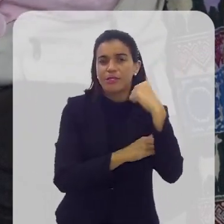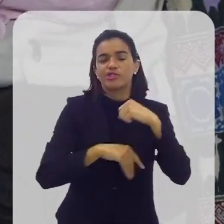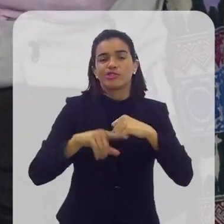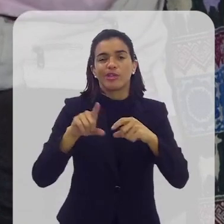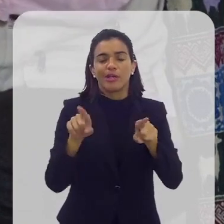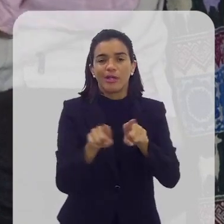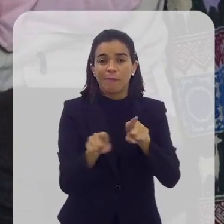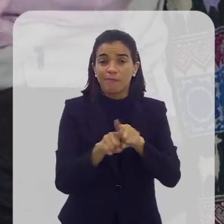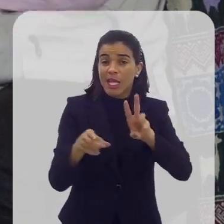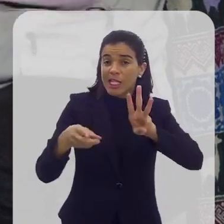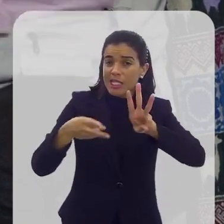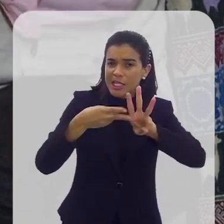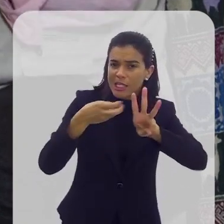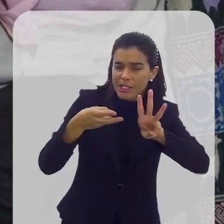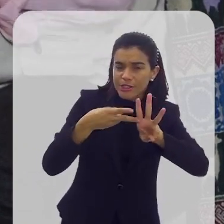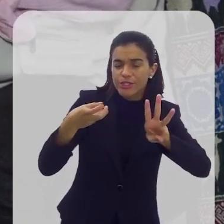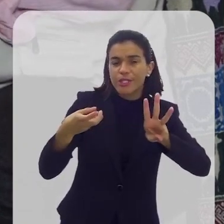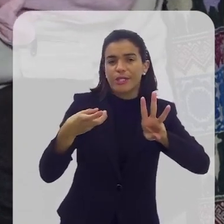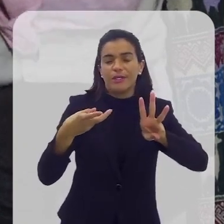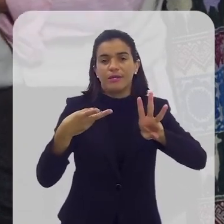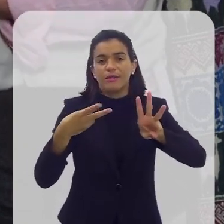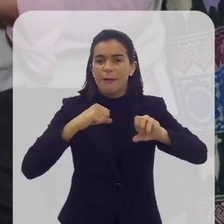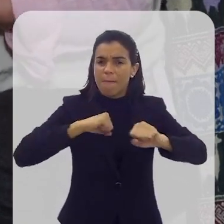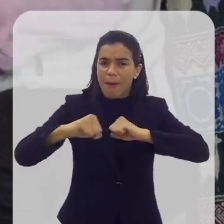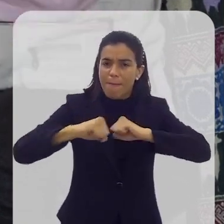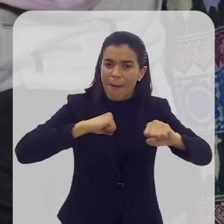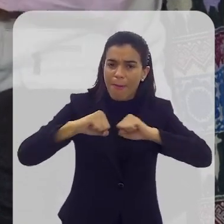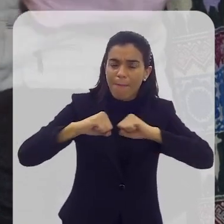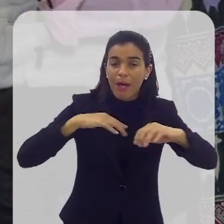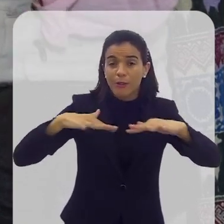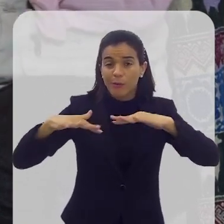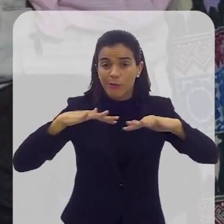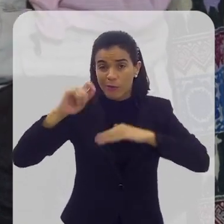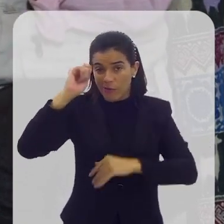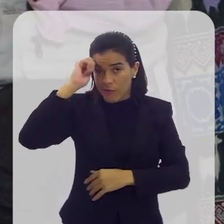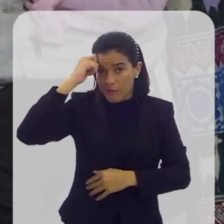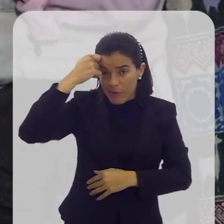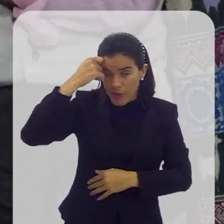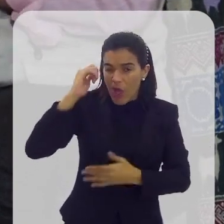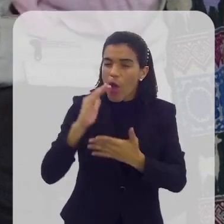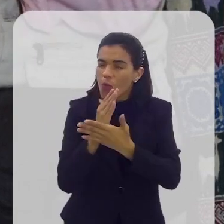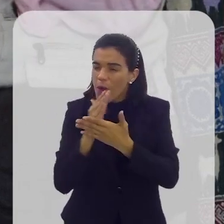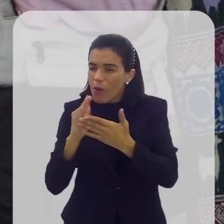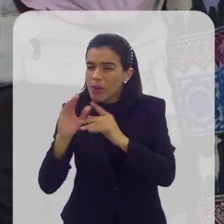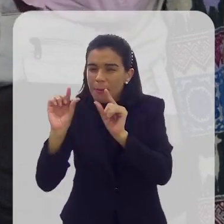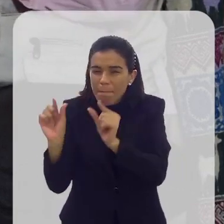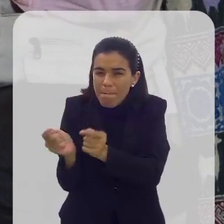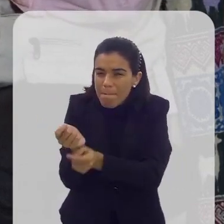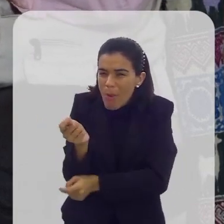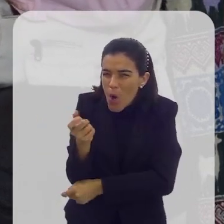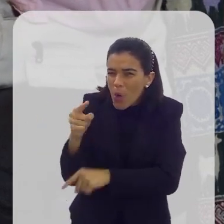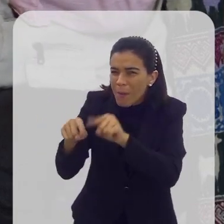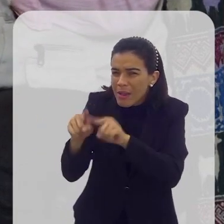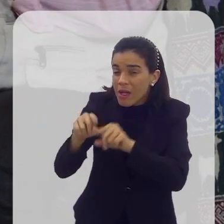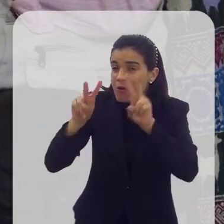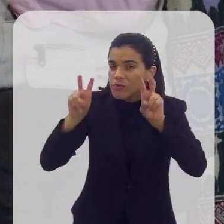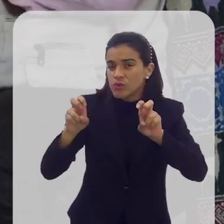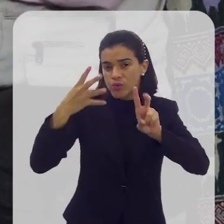mil itens no acervo museológico. O acervo arquivístico é bem maior, né? E o